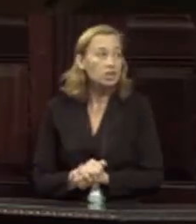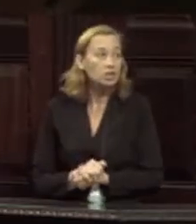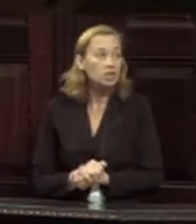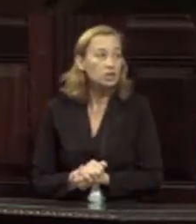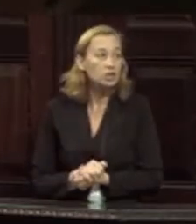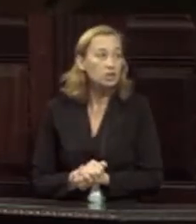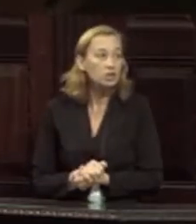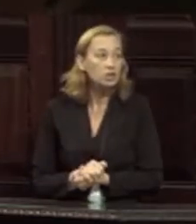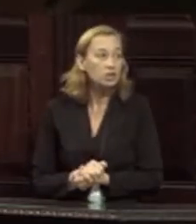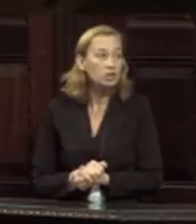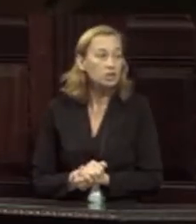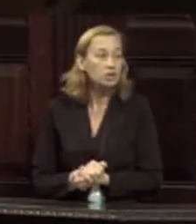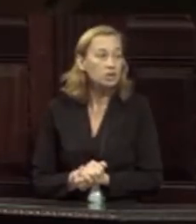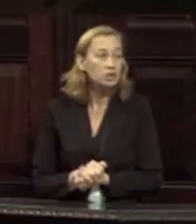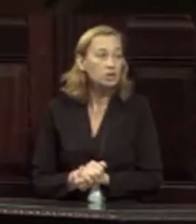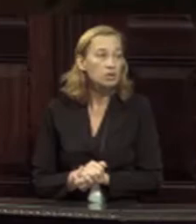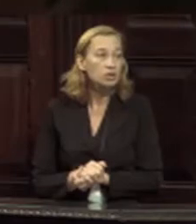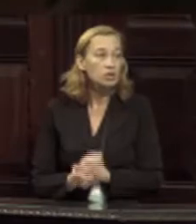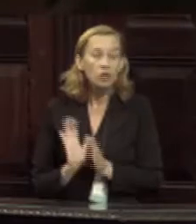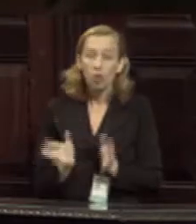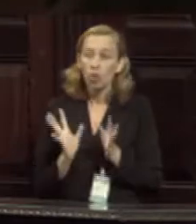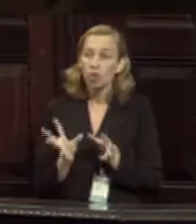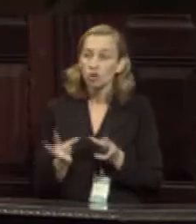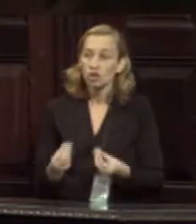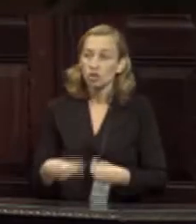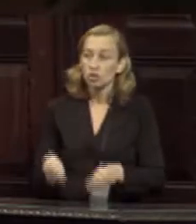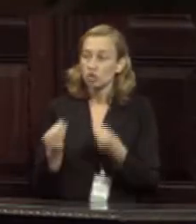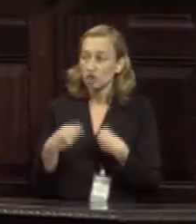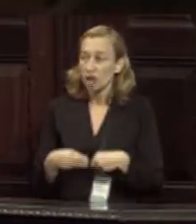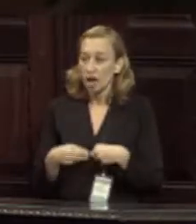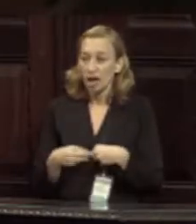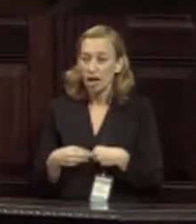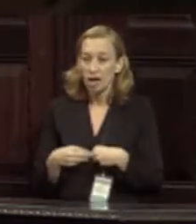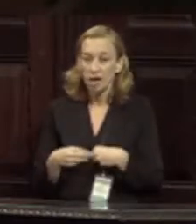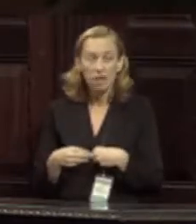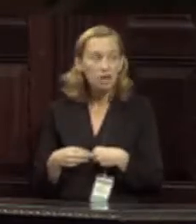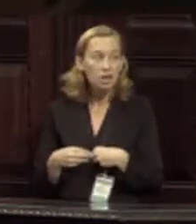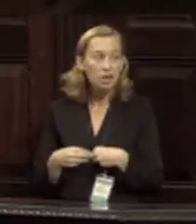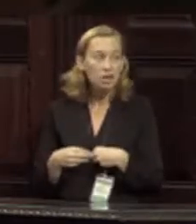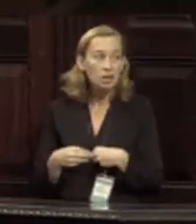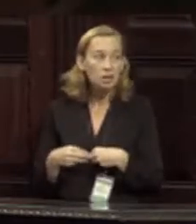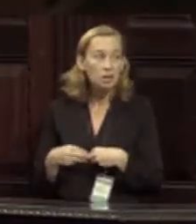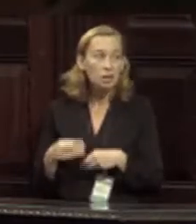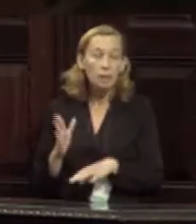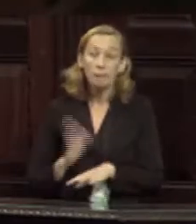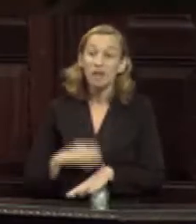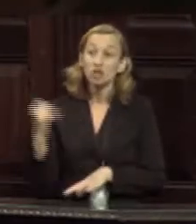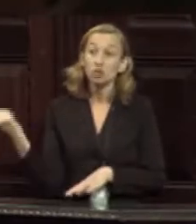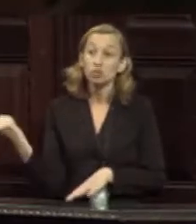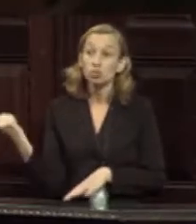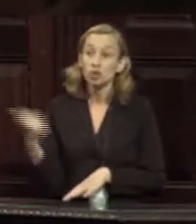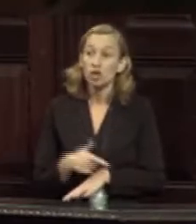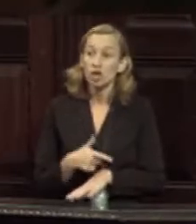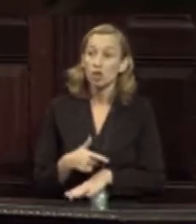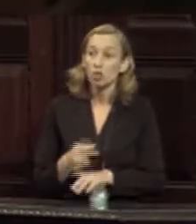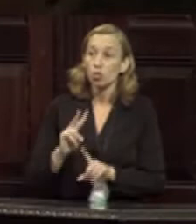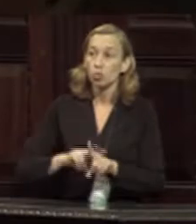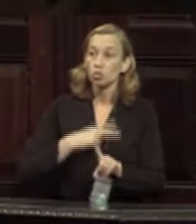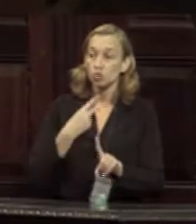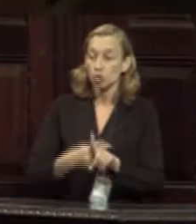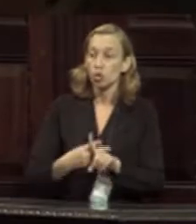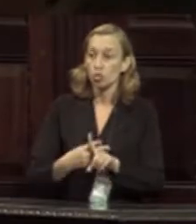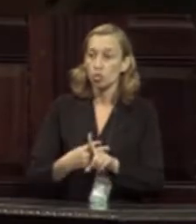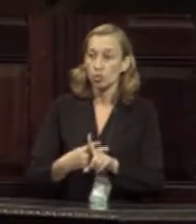concessões nos dá em receita de royalty PE mais do que o dobro que dá o